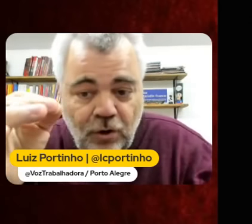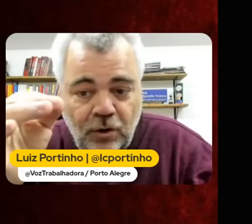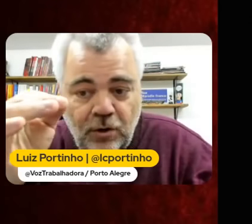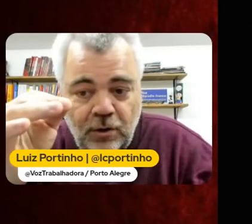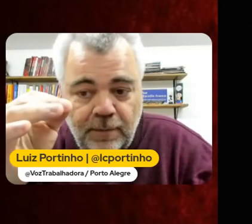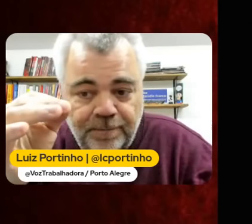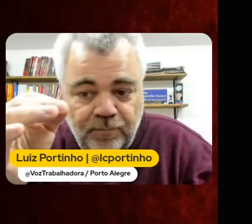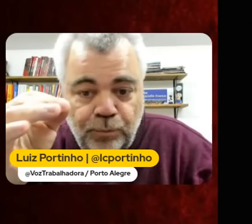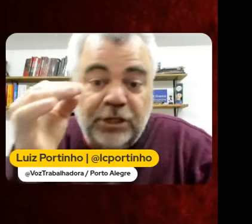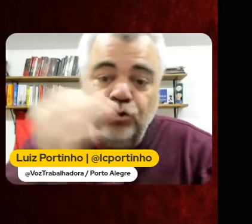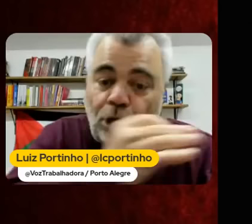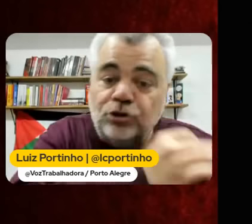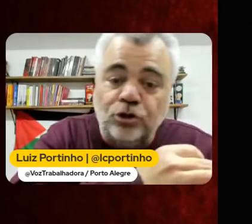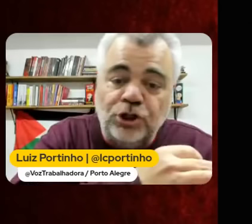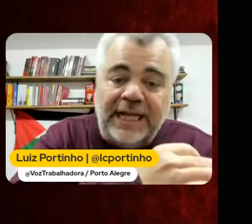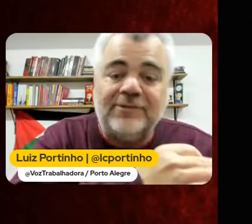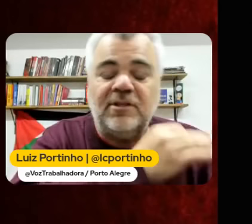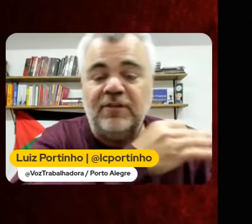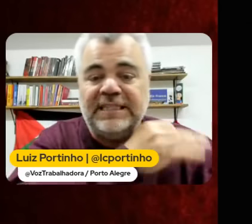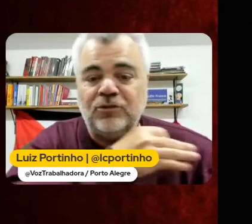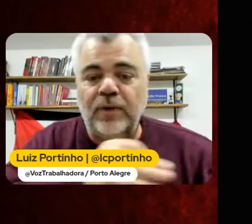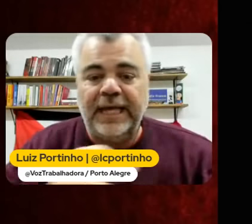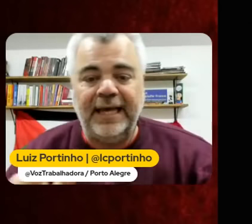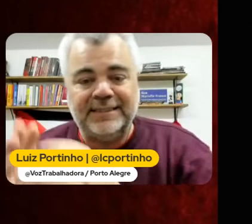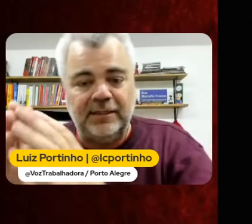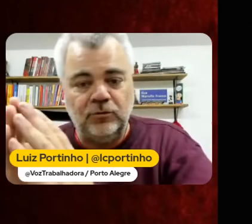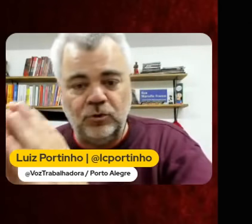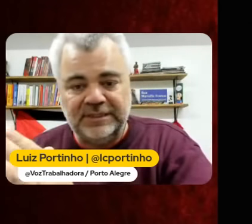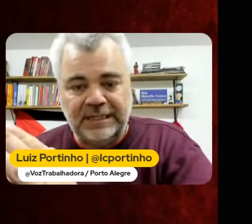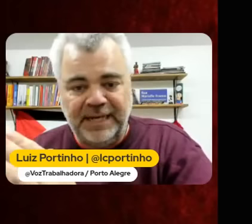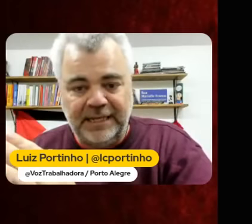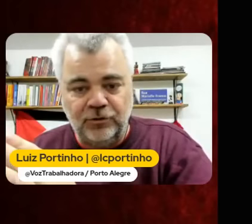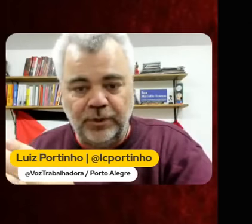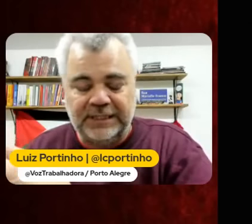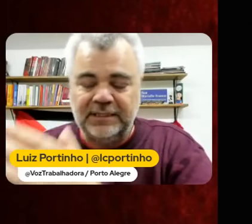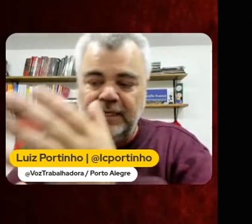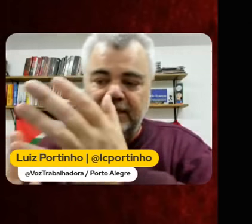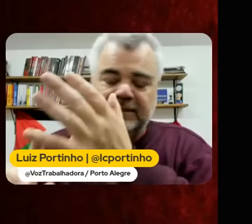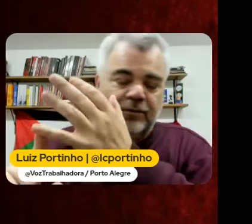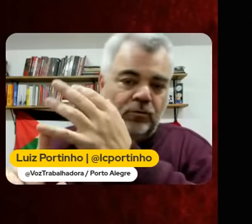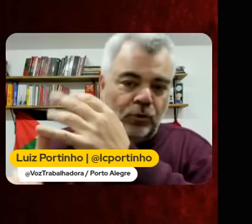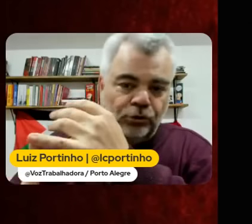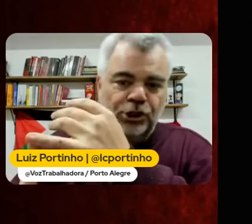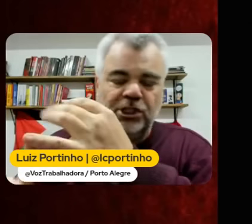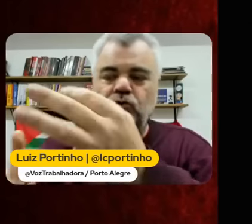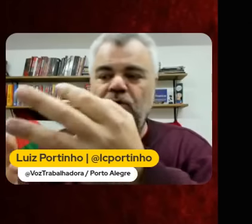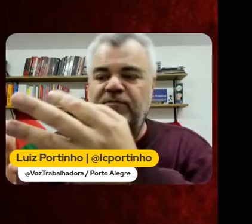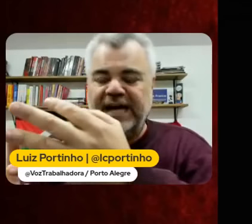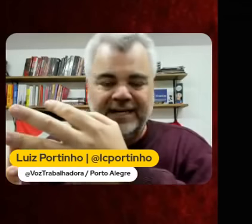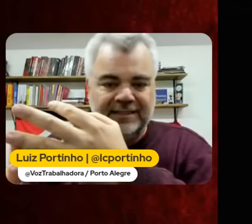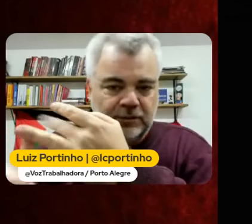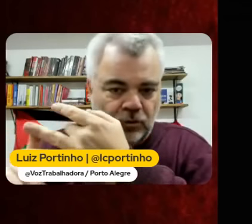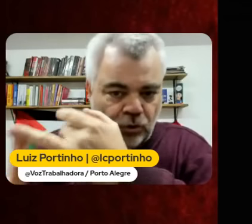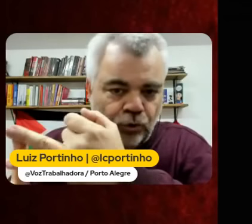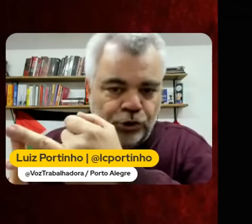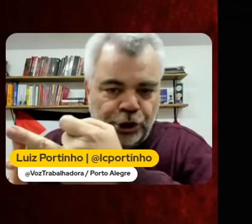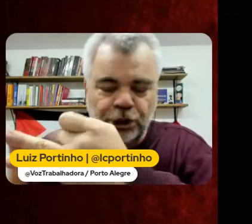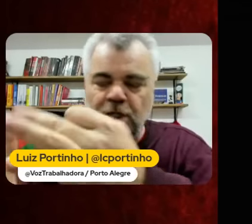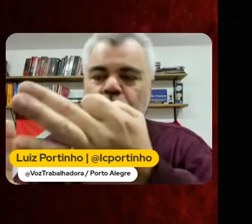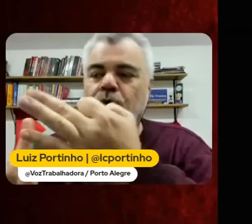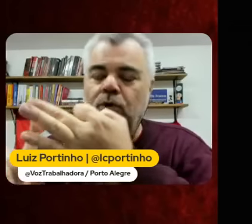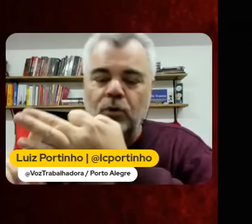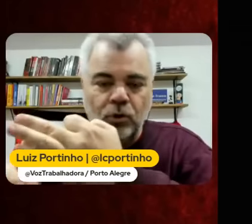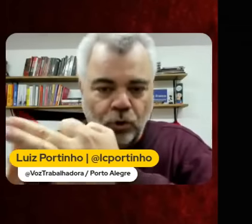o Jango, porque todos os direitos que vocês conhecem dos trabalhadores são ou de Getúlio Vargas, ou